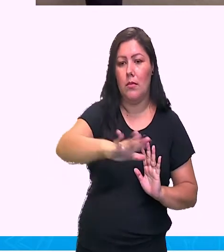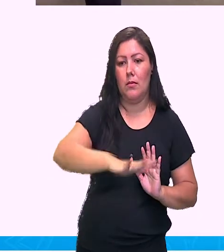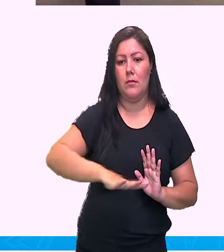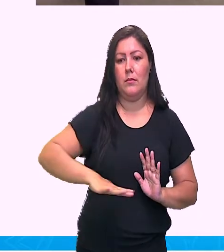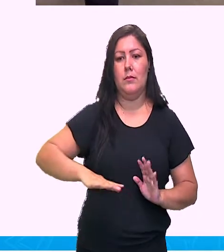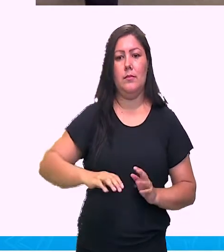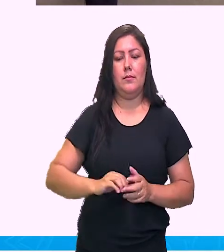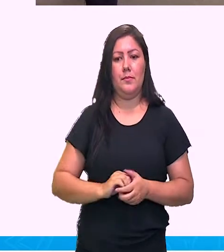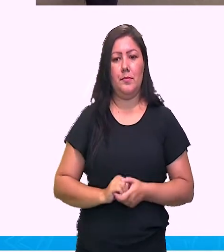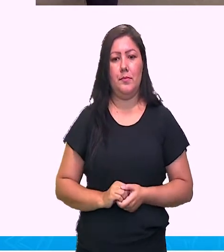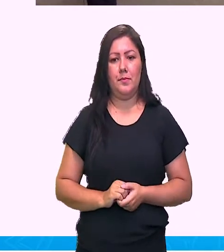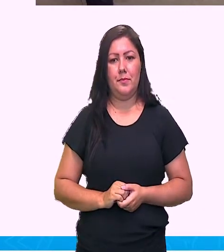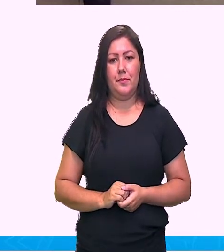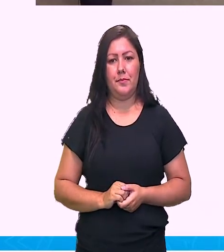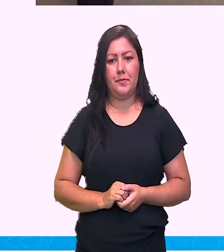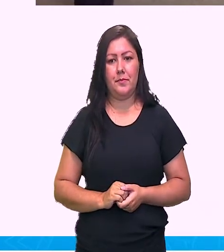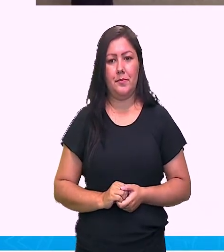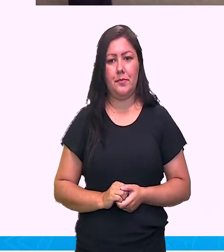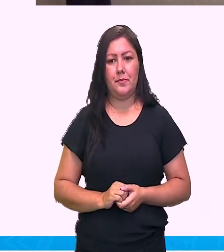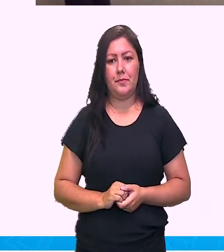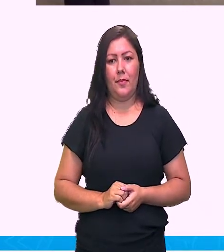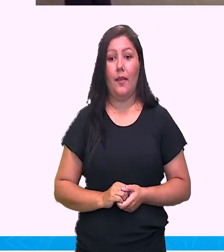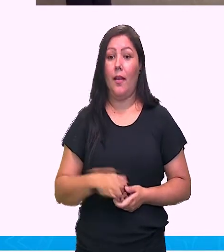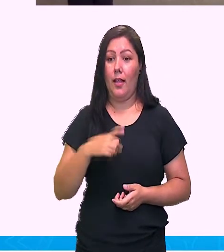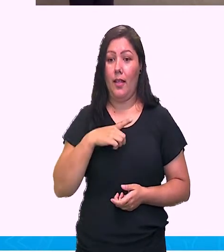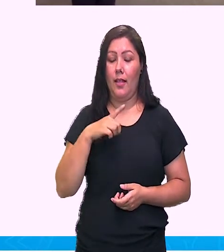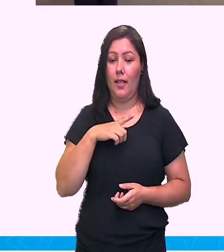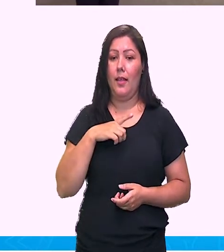Nós temos, inclusive, a nossa bandeira.